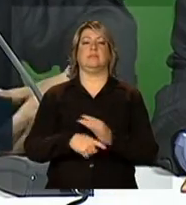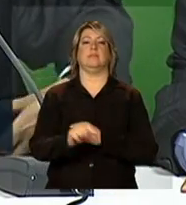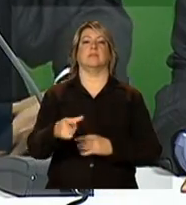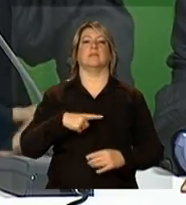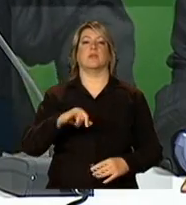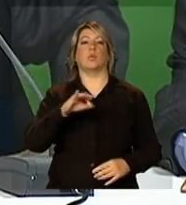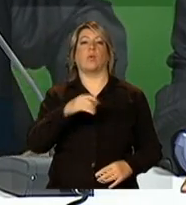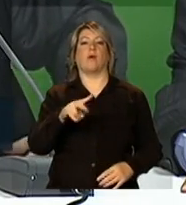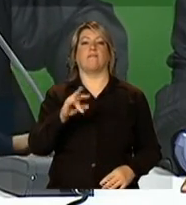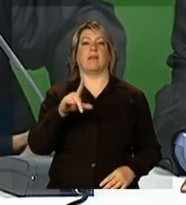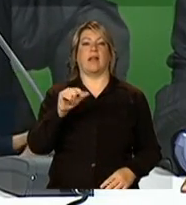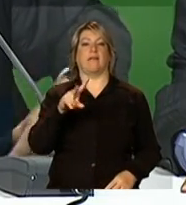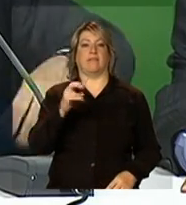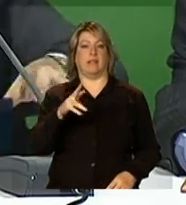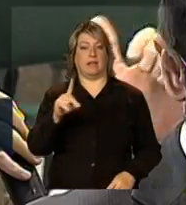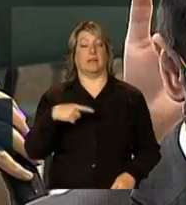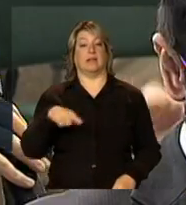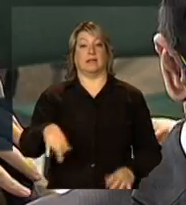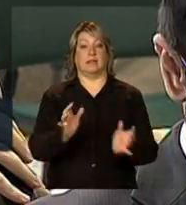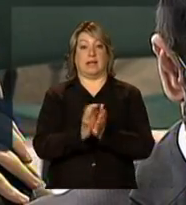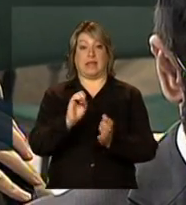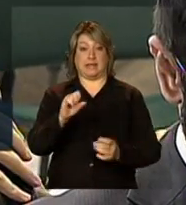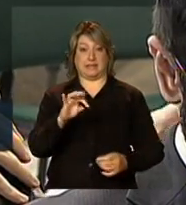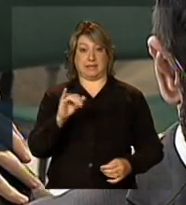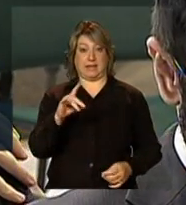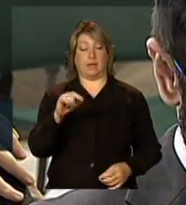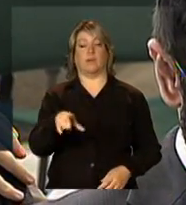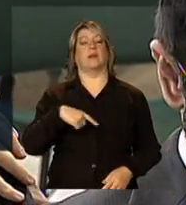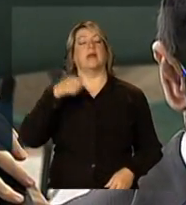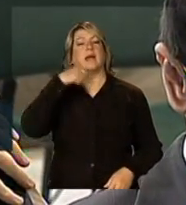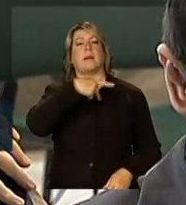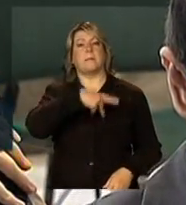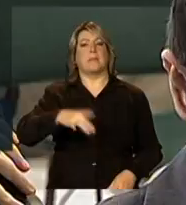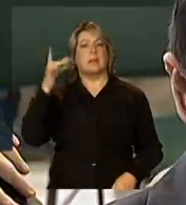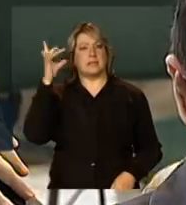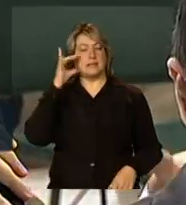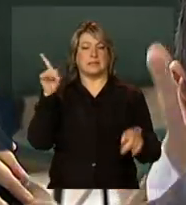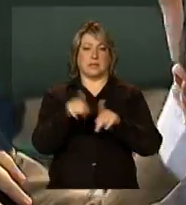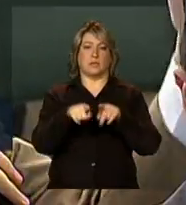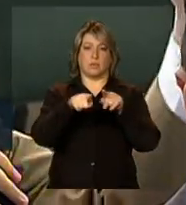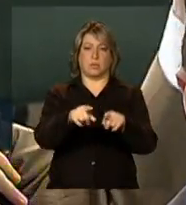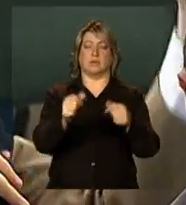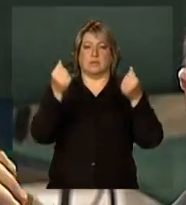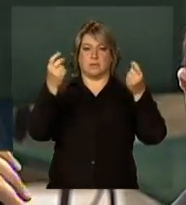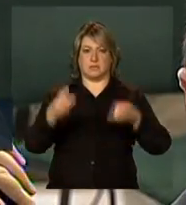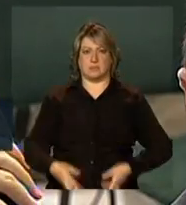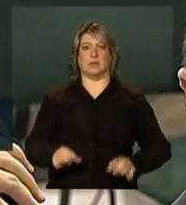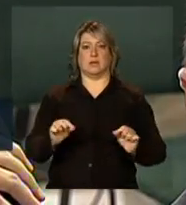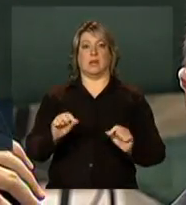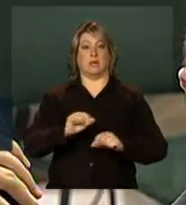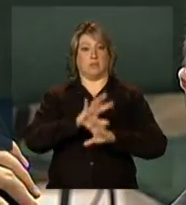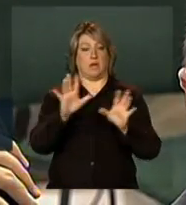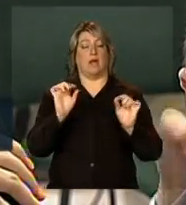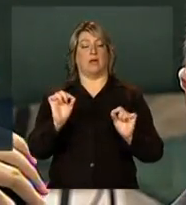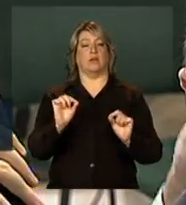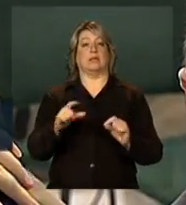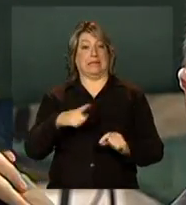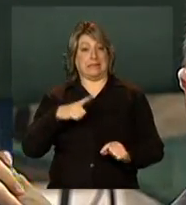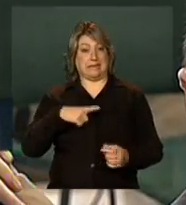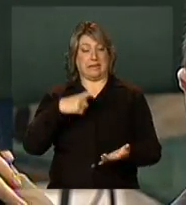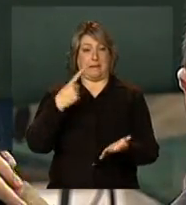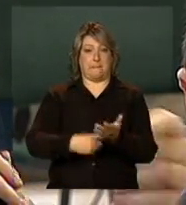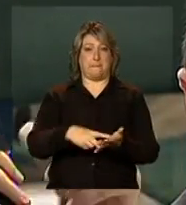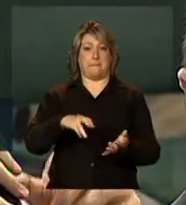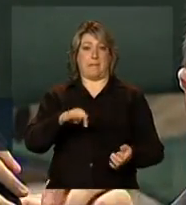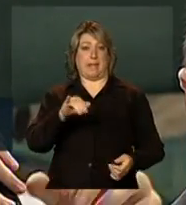Paulo, Estadão. A presidenta e o senhor deixaram muito claro que haverá metas agora a serem cumpridas,